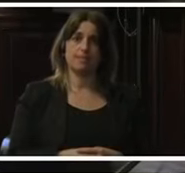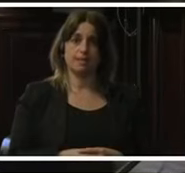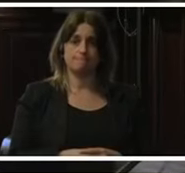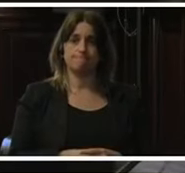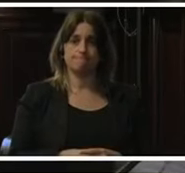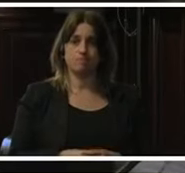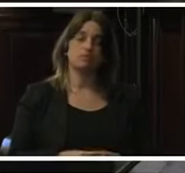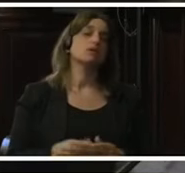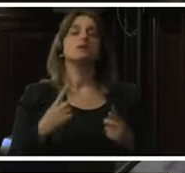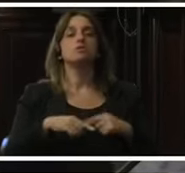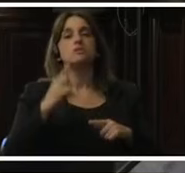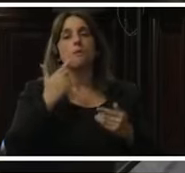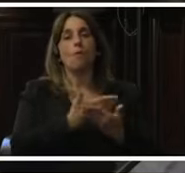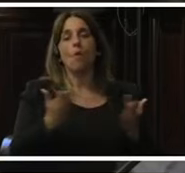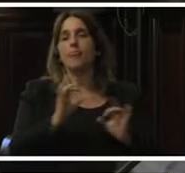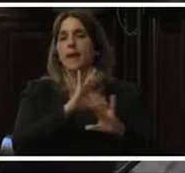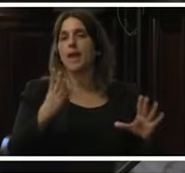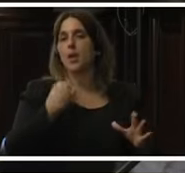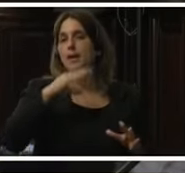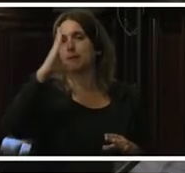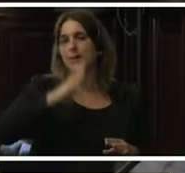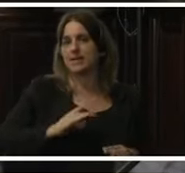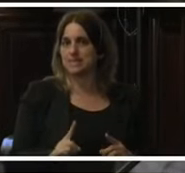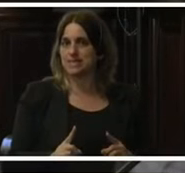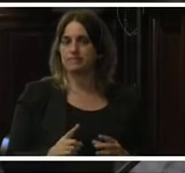brasil a